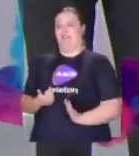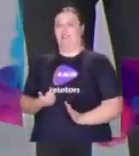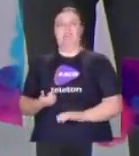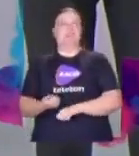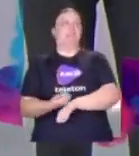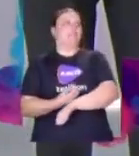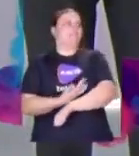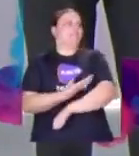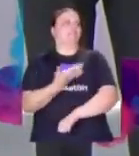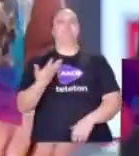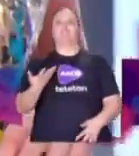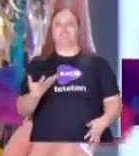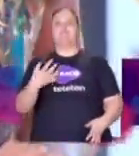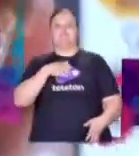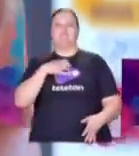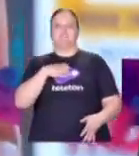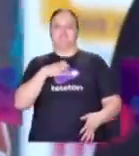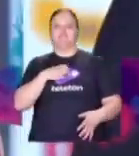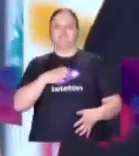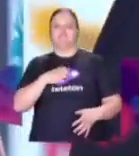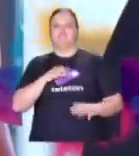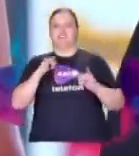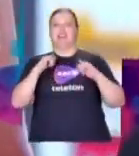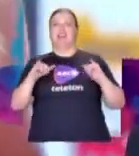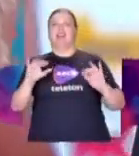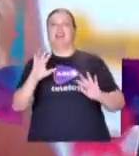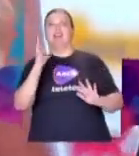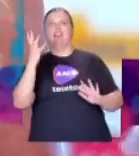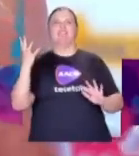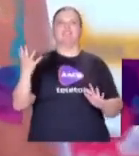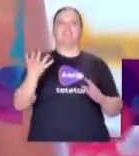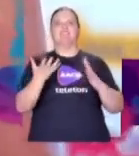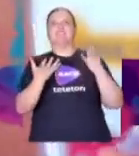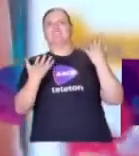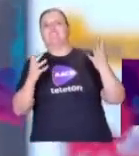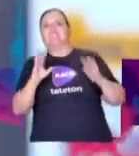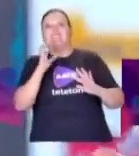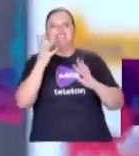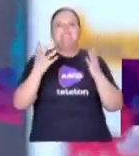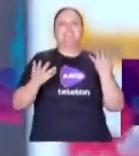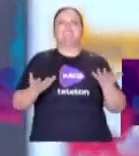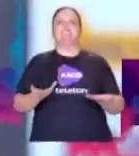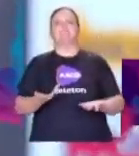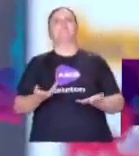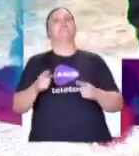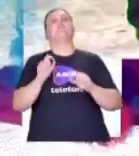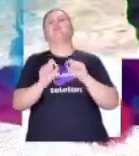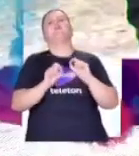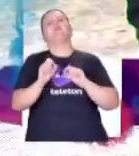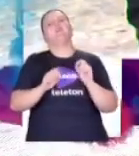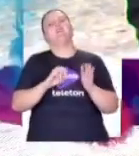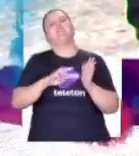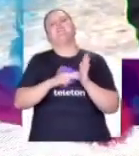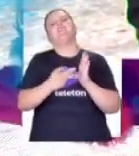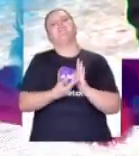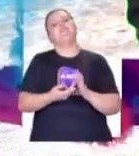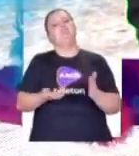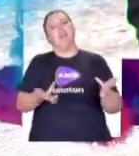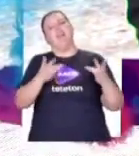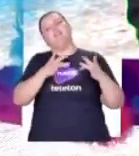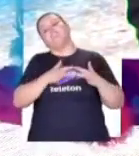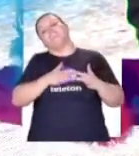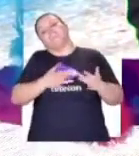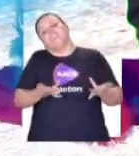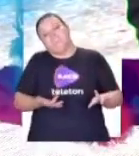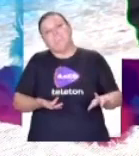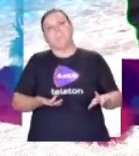energia linda, né? Que é justamente essa energia da doação, né? Ninguém faz nada sozinho e juntos a gente